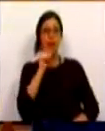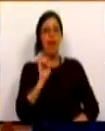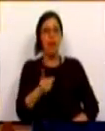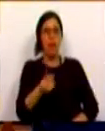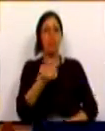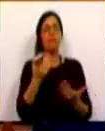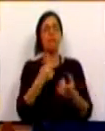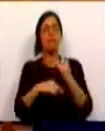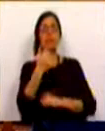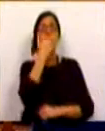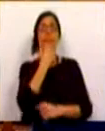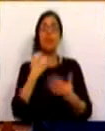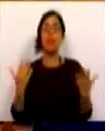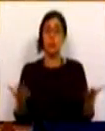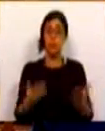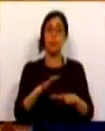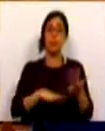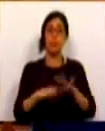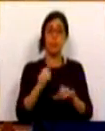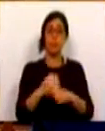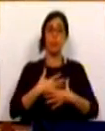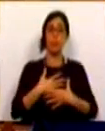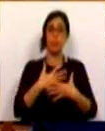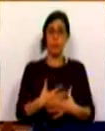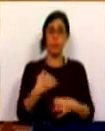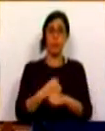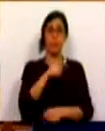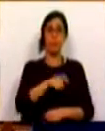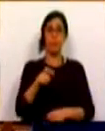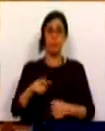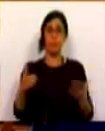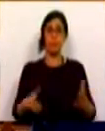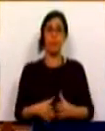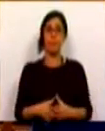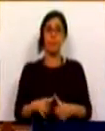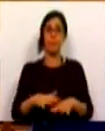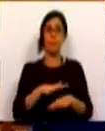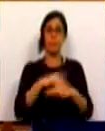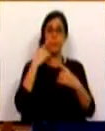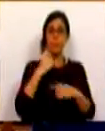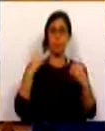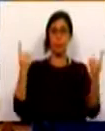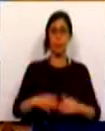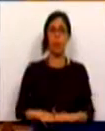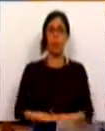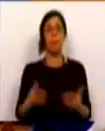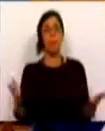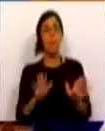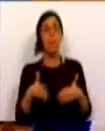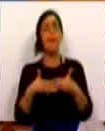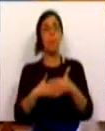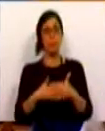pela satisfação e a realização profissional dos trabalhadores da administração pública. O